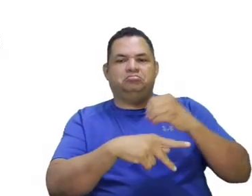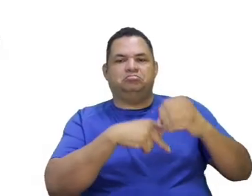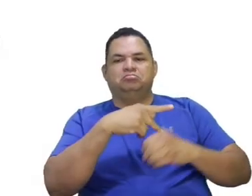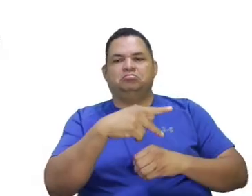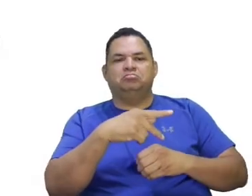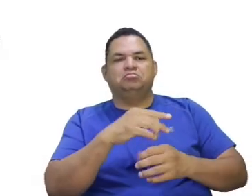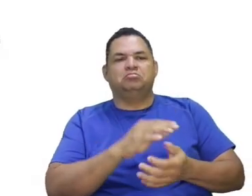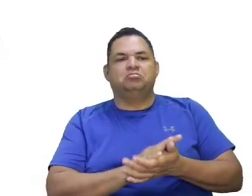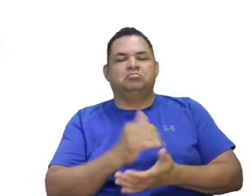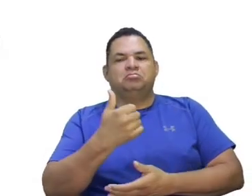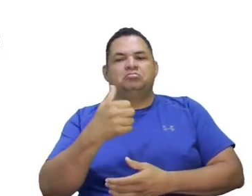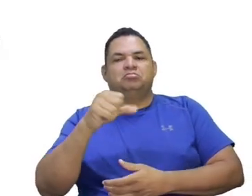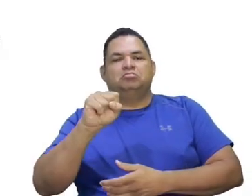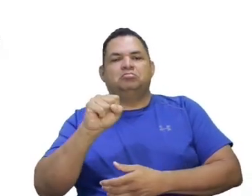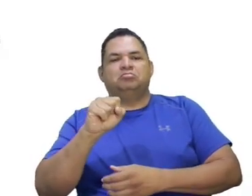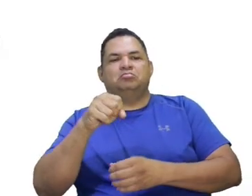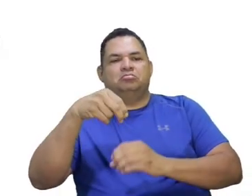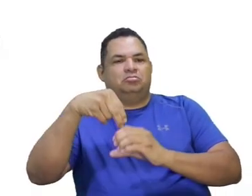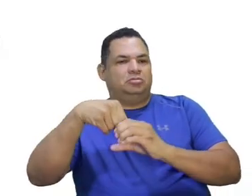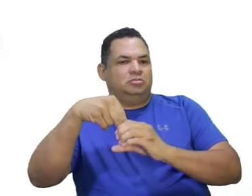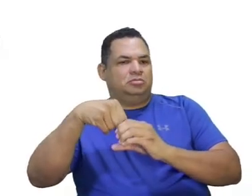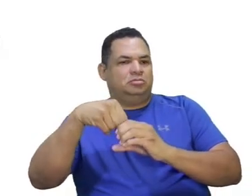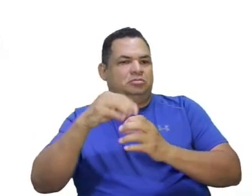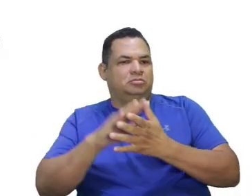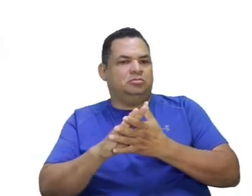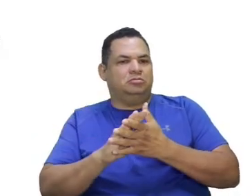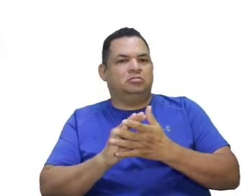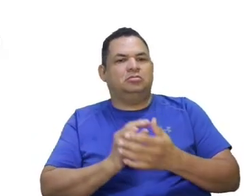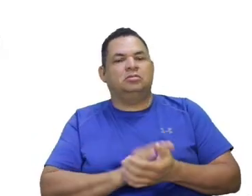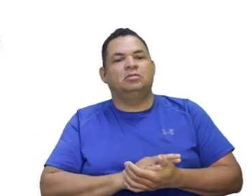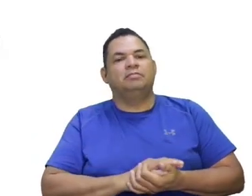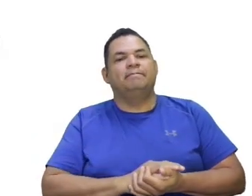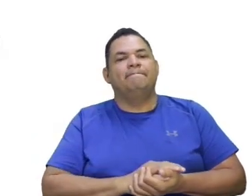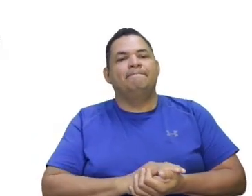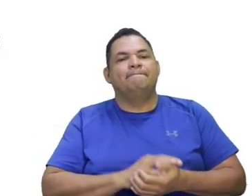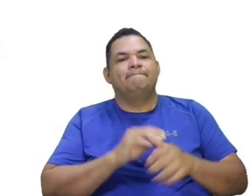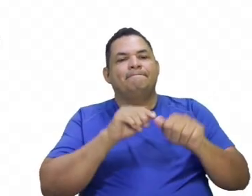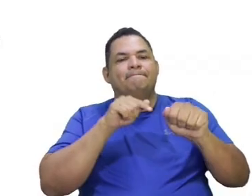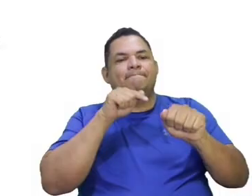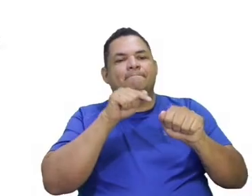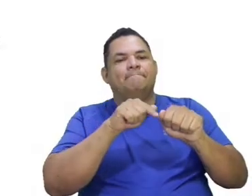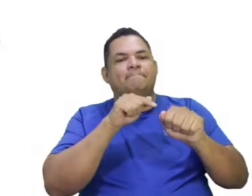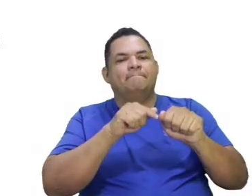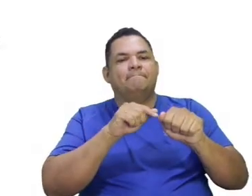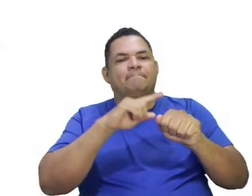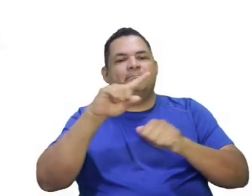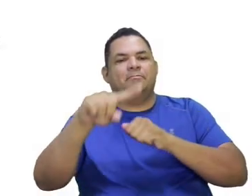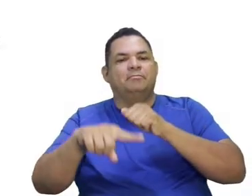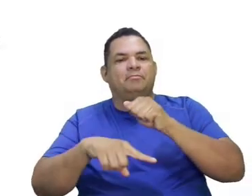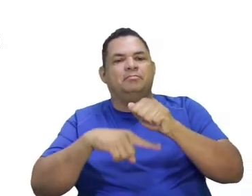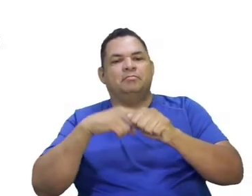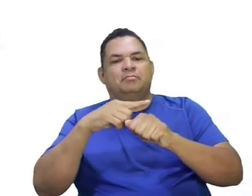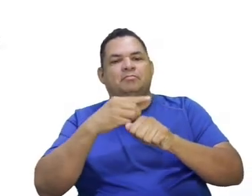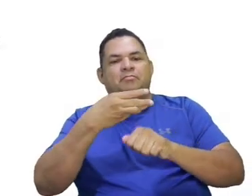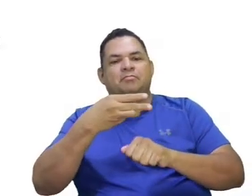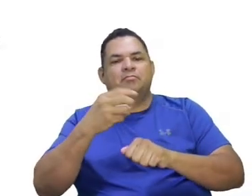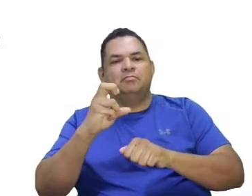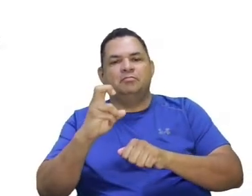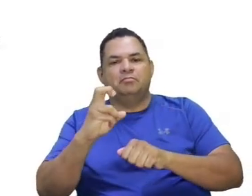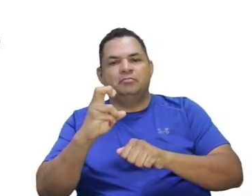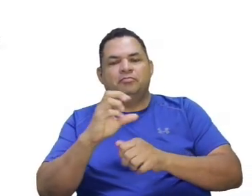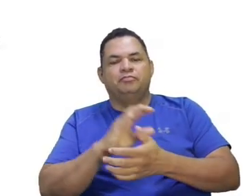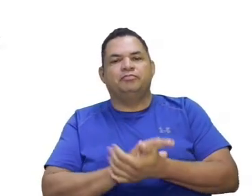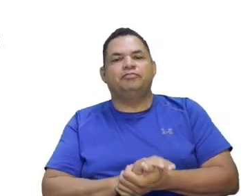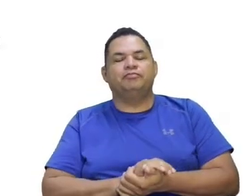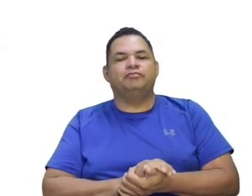prótons, 18 nêutrons, olha só, e massa atômica 35,